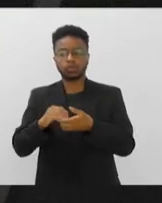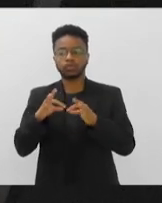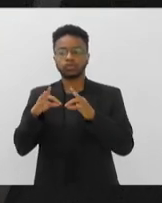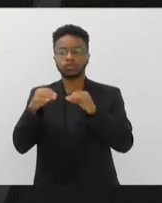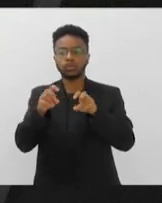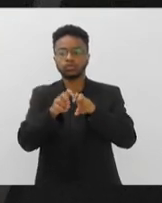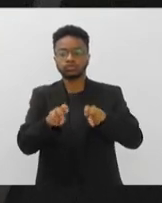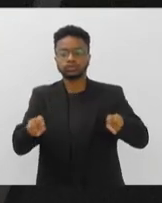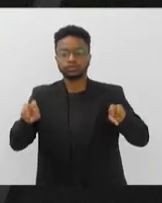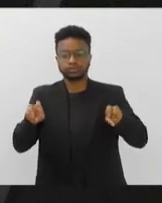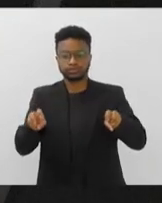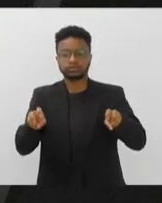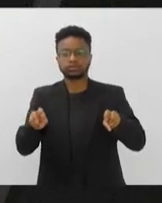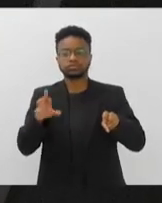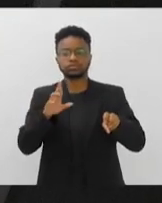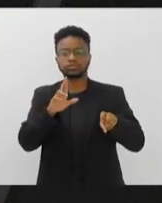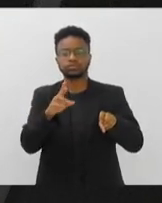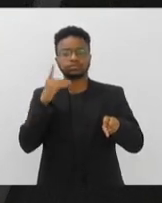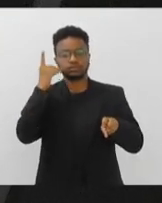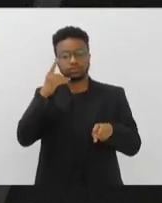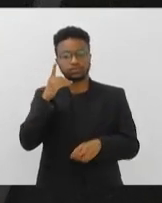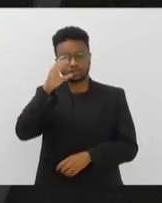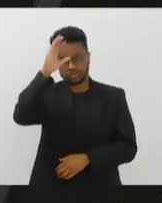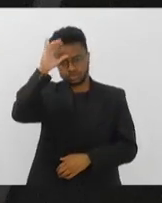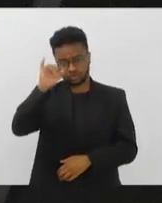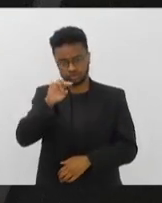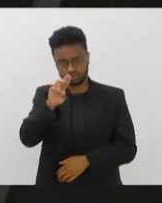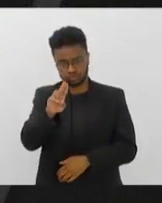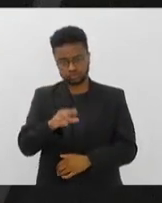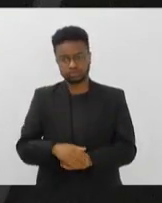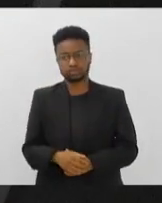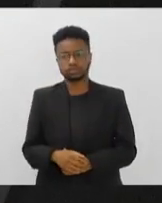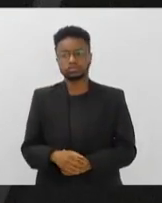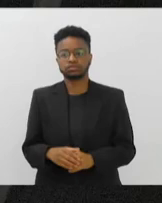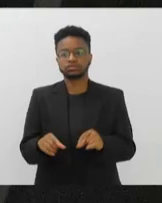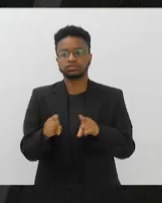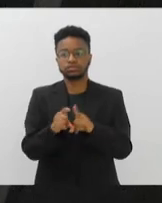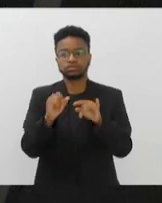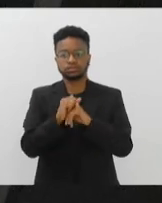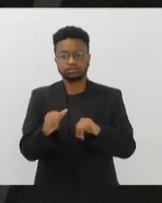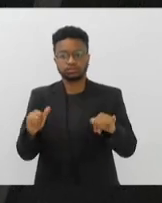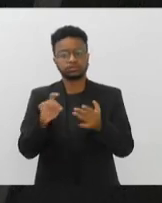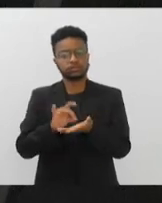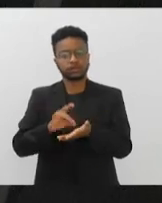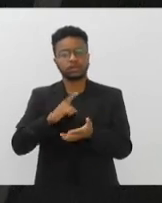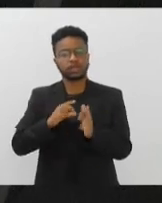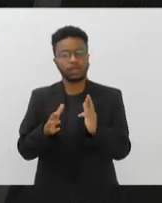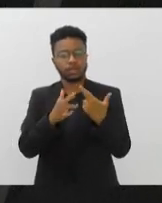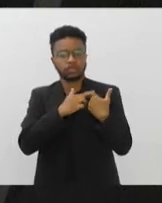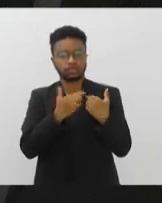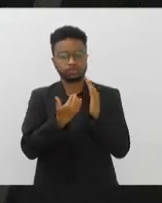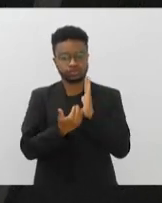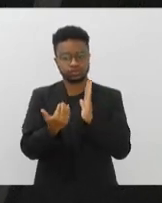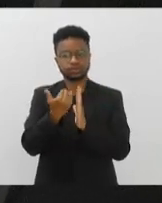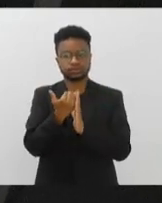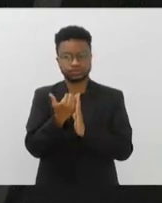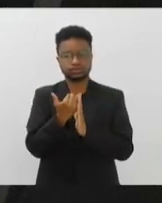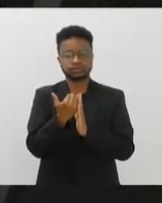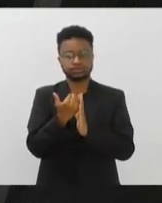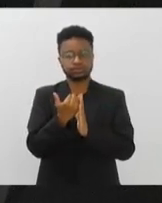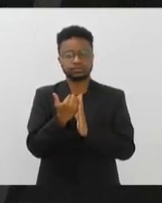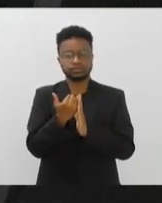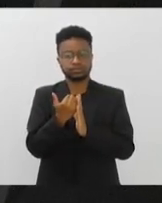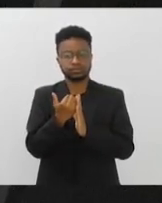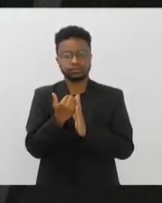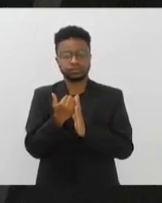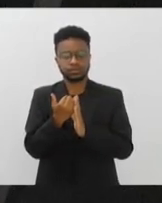a mesa na pessoa da deputada tiju eu enfatizo que é grande responsabilidade né essa